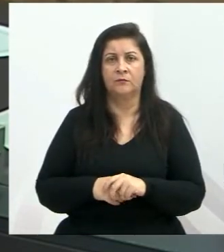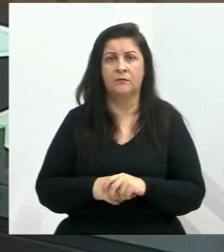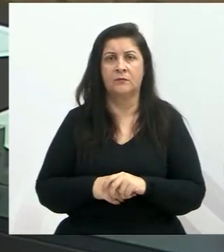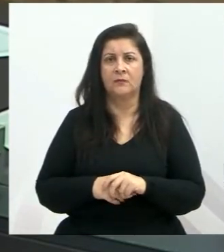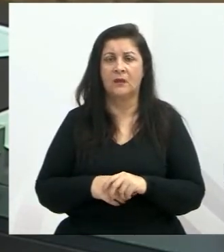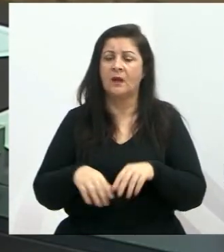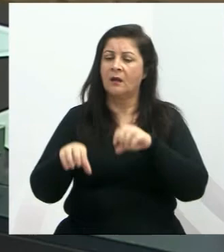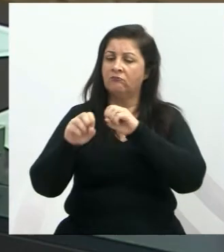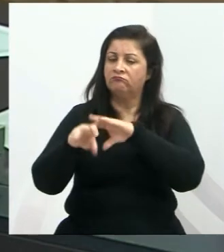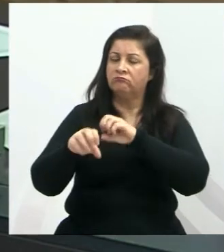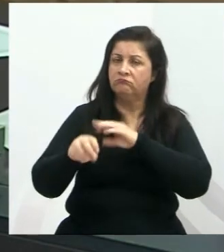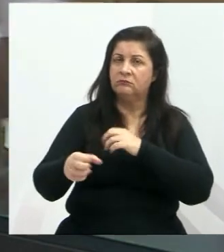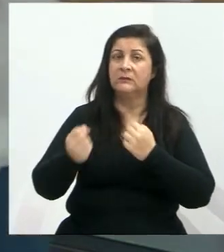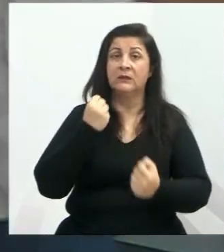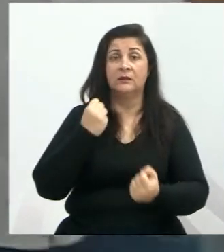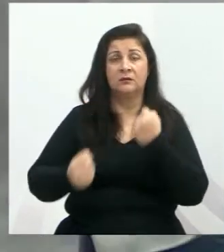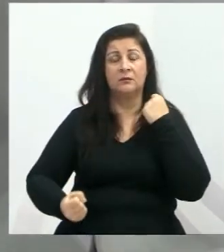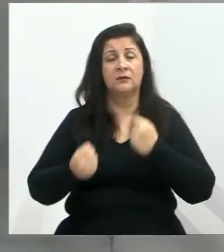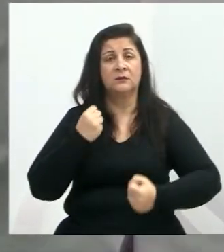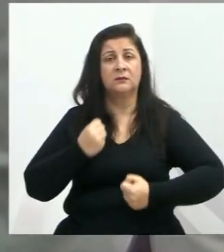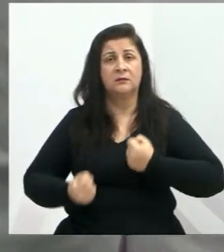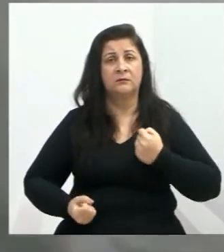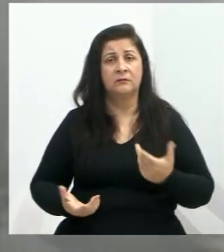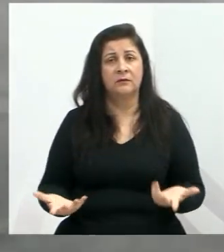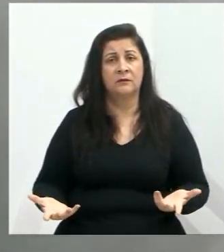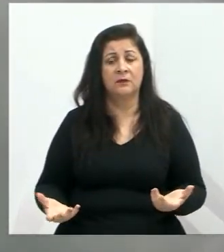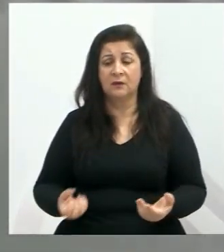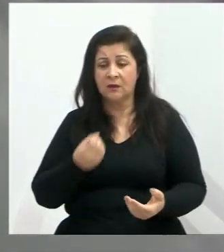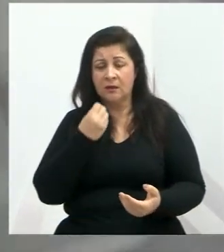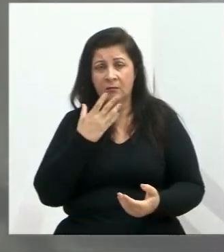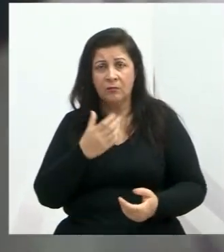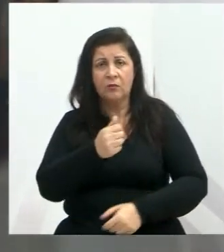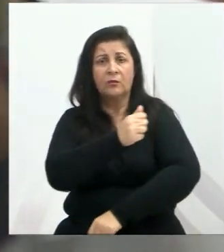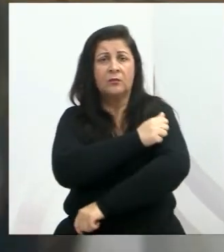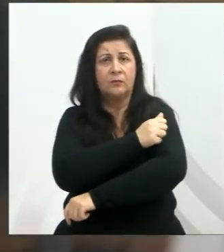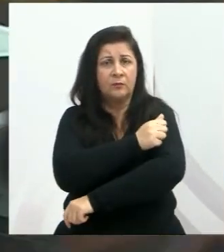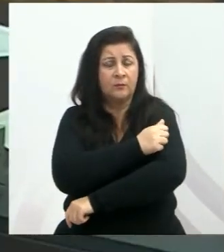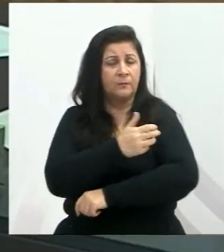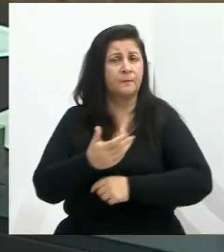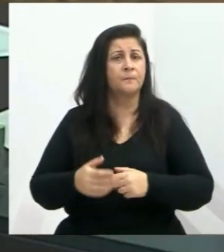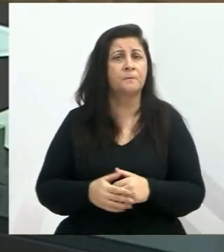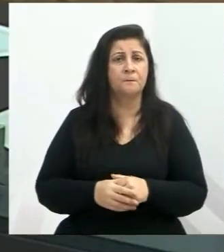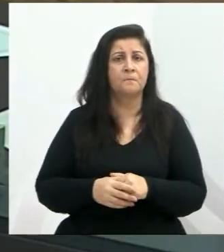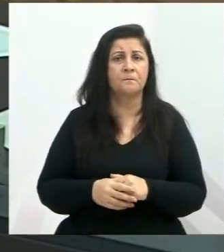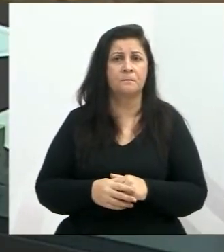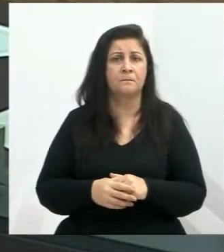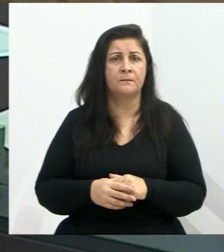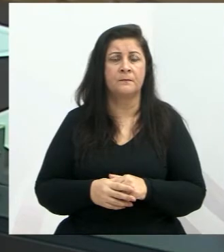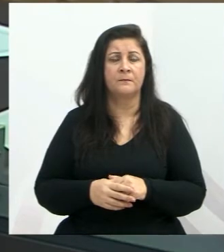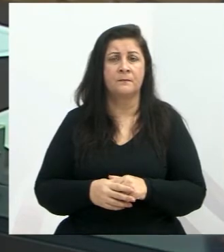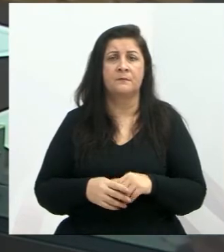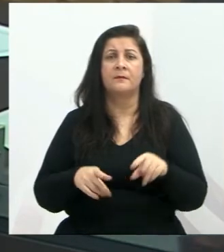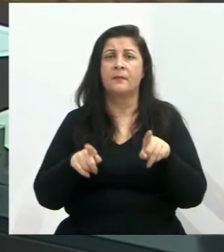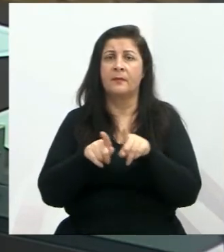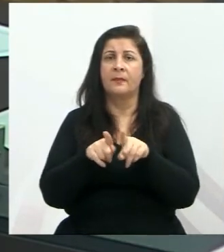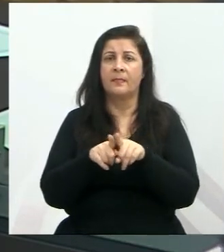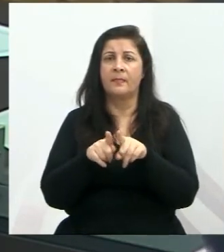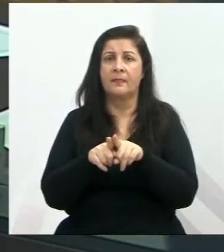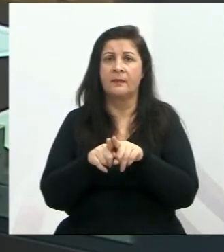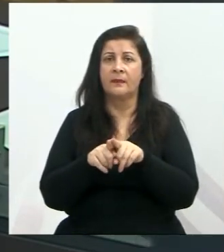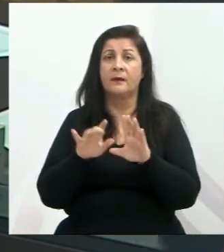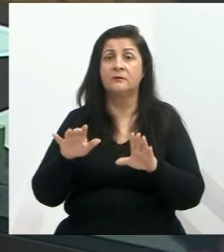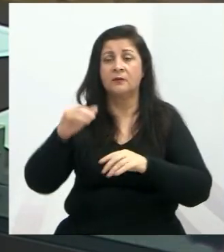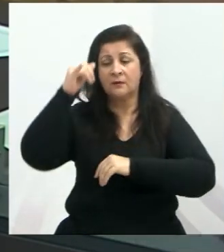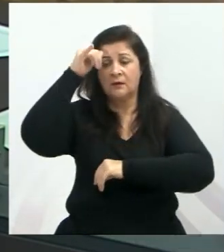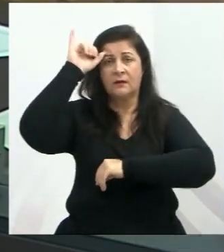ministrar aulas de educação física, garantindo a imunização desses alunos e, por via de consequência, fazendo aí uma